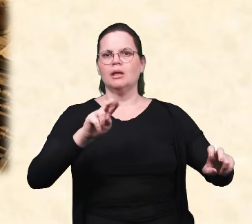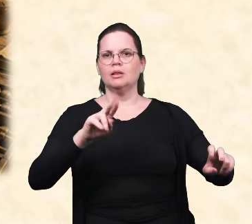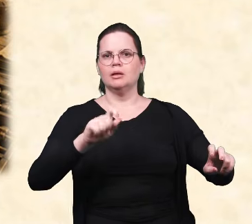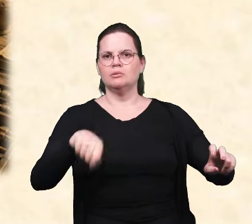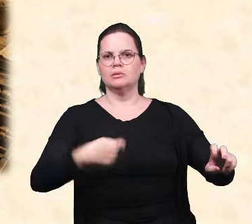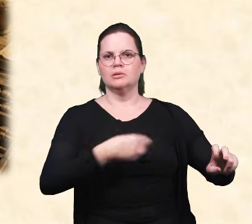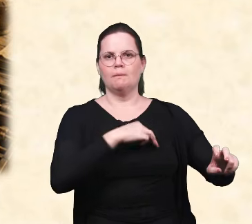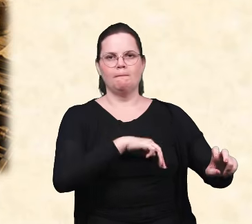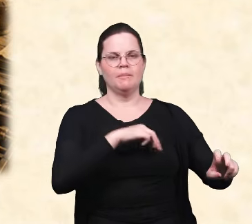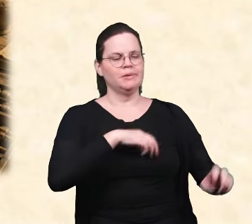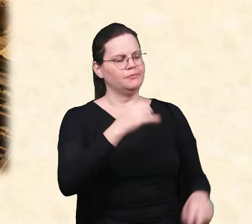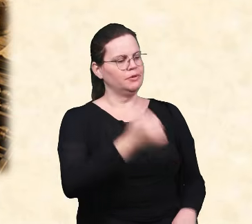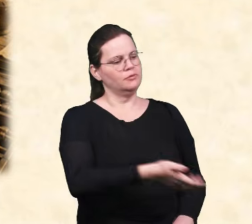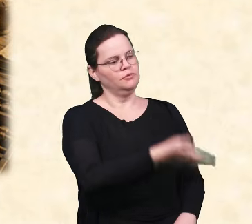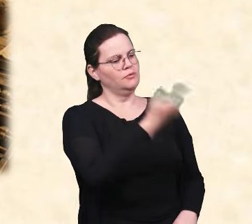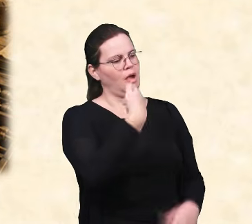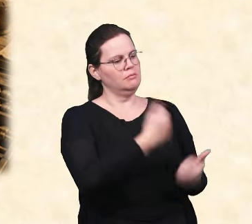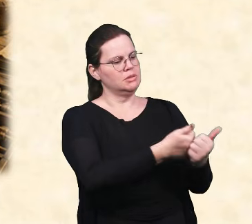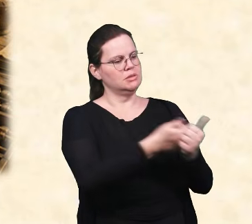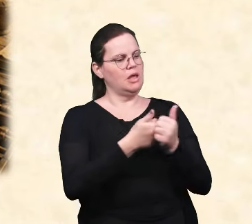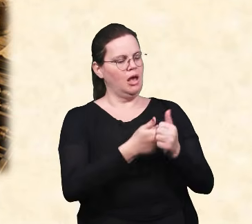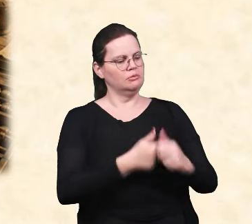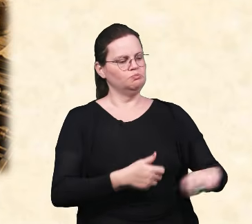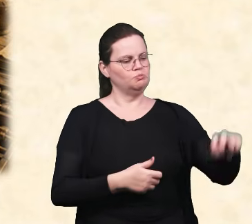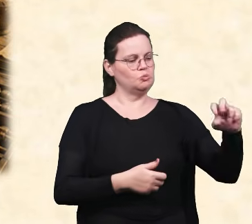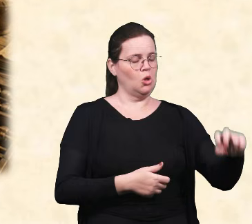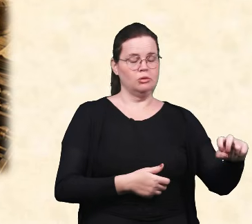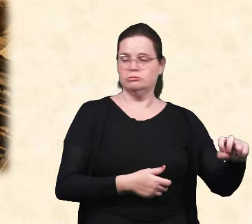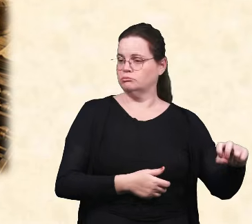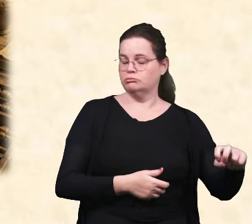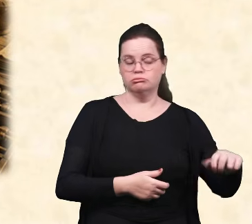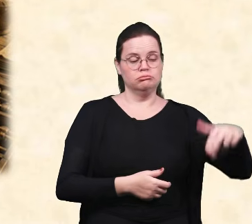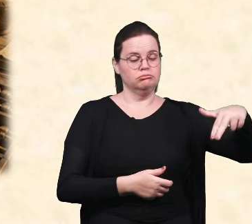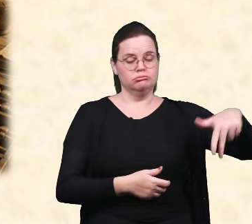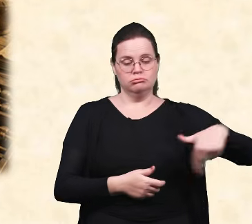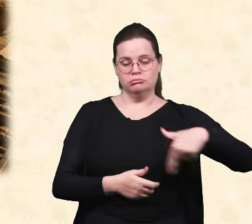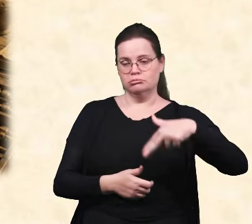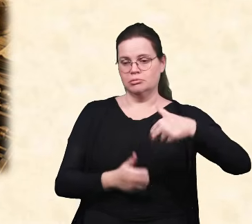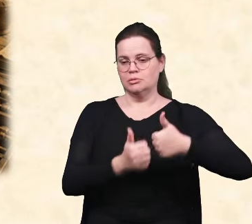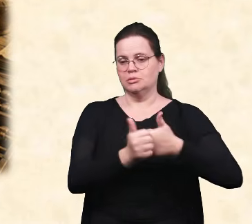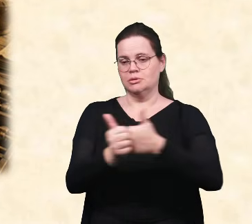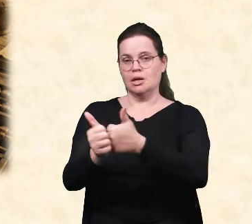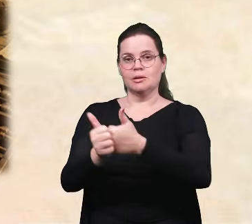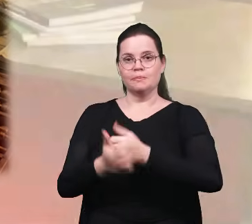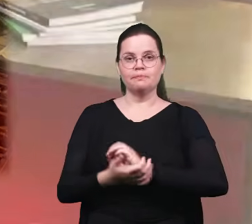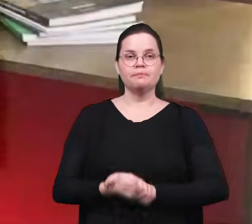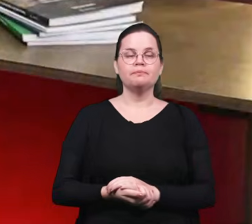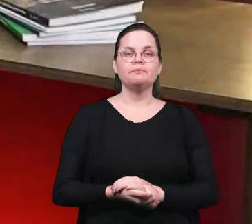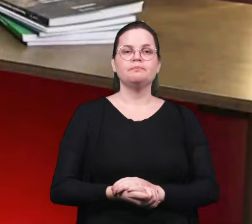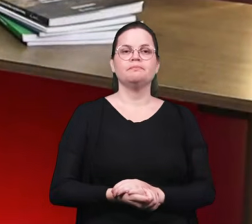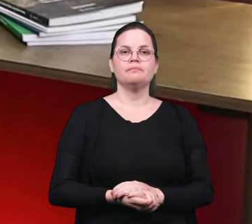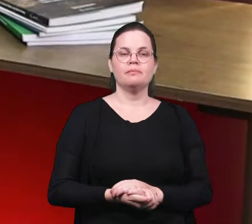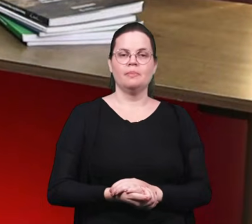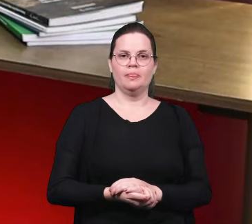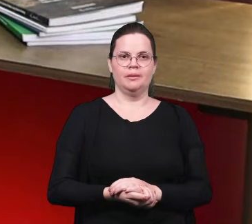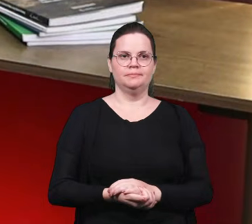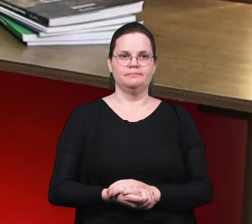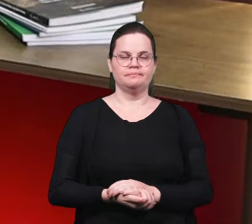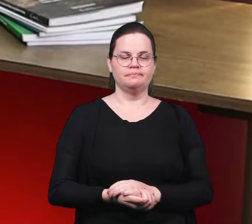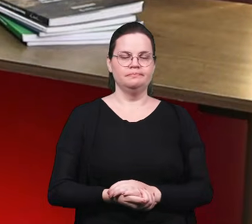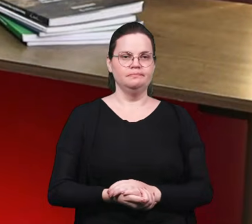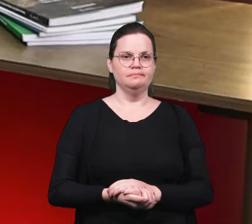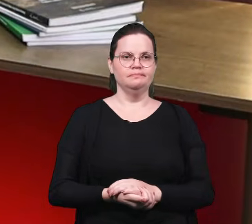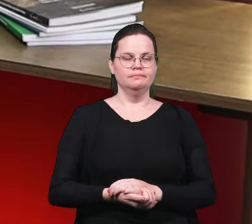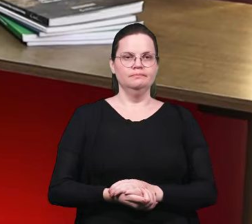disse-lhe, segue-me. E ele, levantando-se, o seguiu. É muito profundo